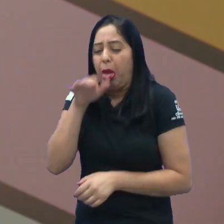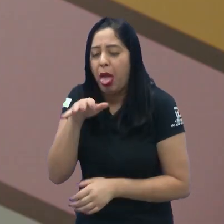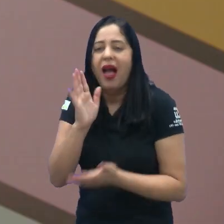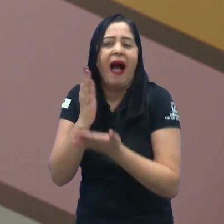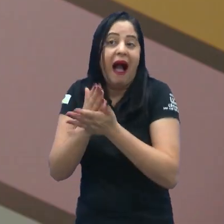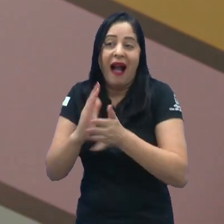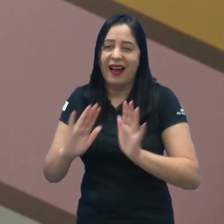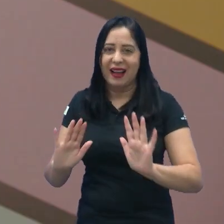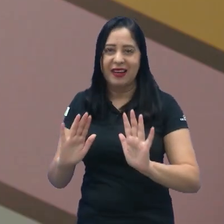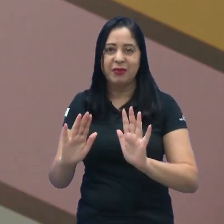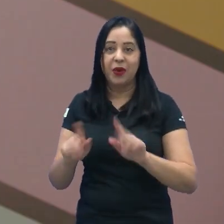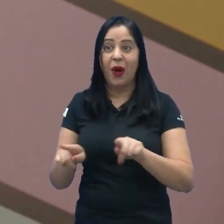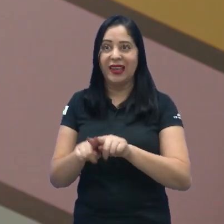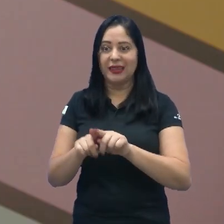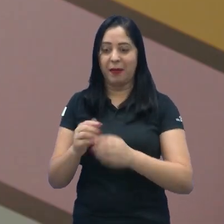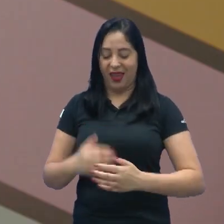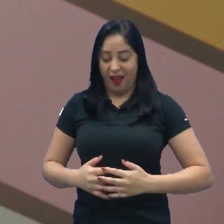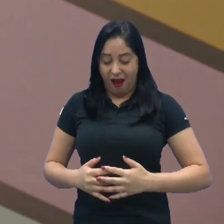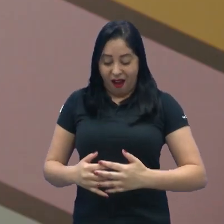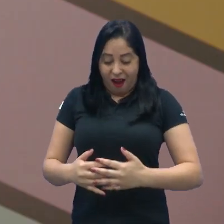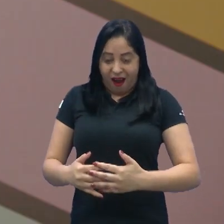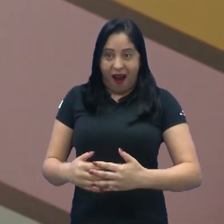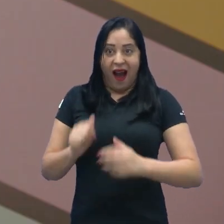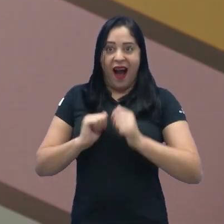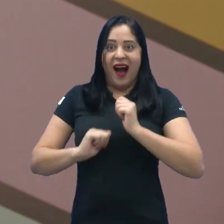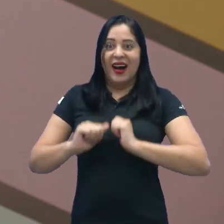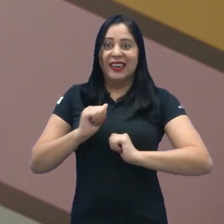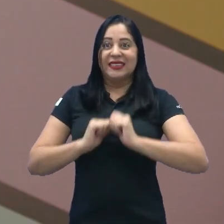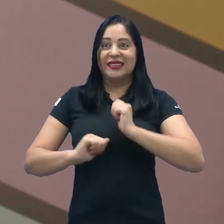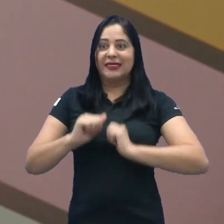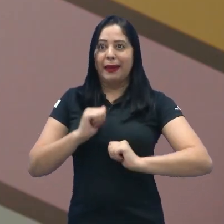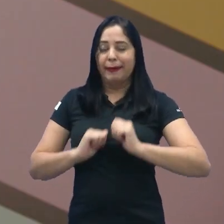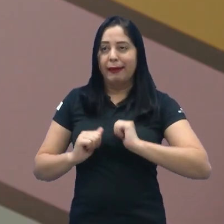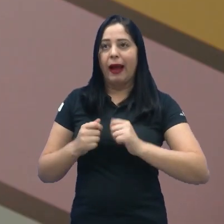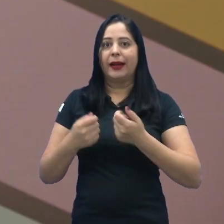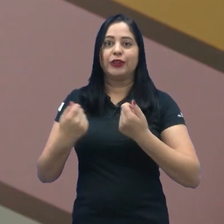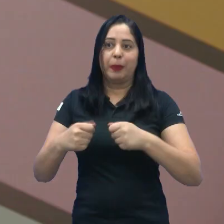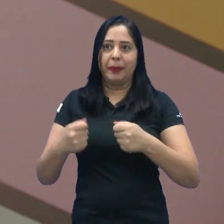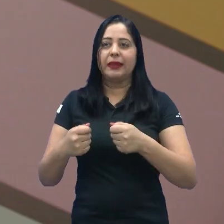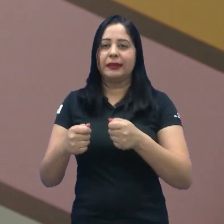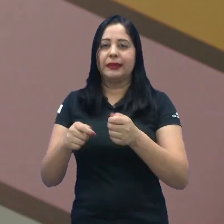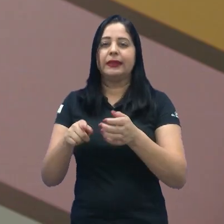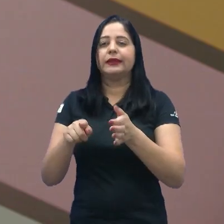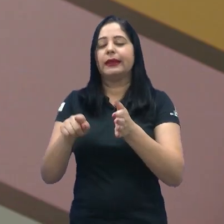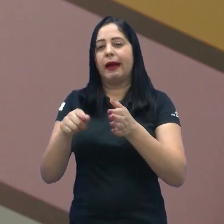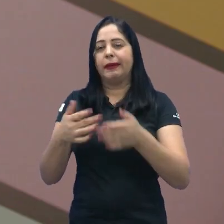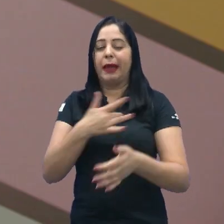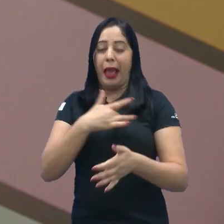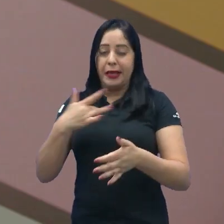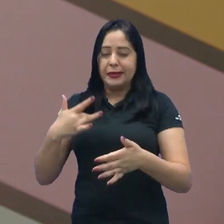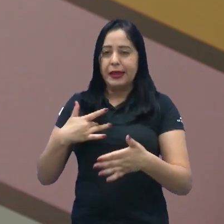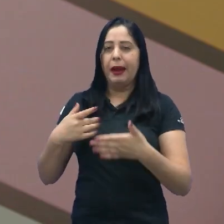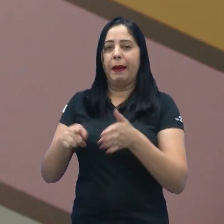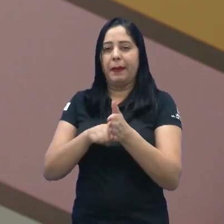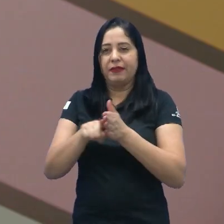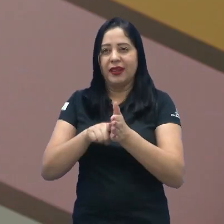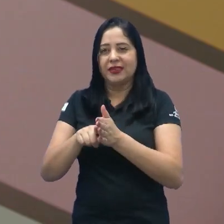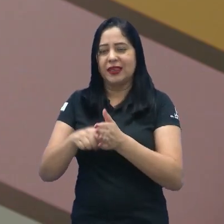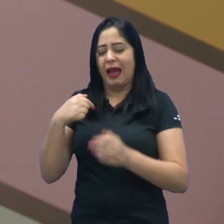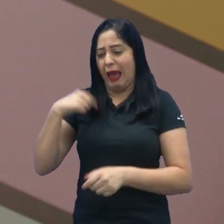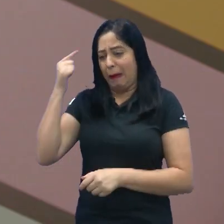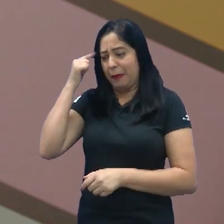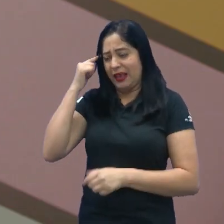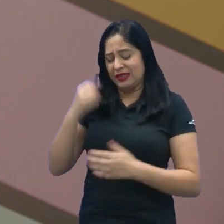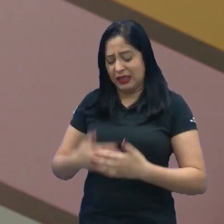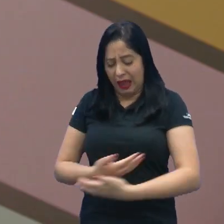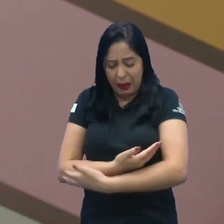também aquela ansiedade, porque vem a parte daqueles exames mais importantes, né? Que ela tem receio, será que o meu bebê vai nascer